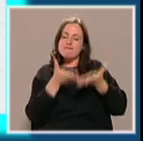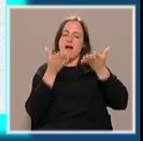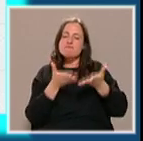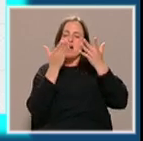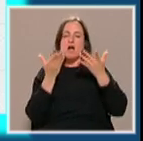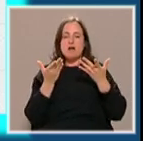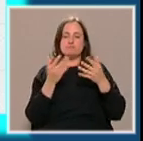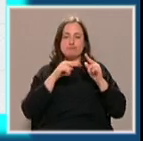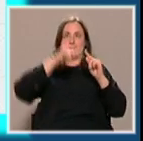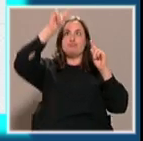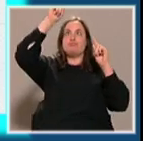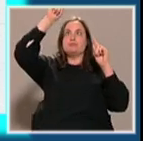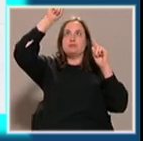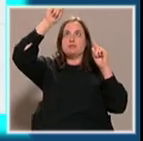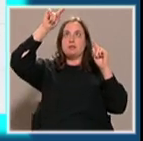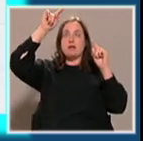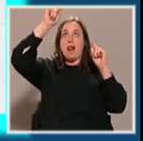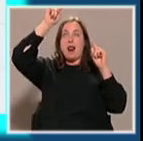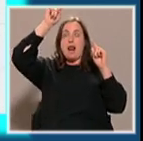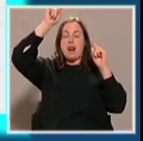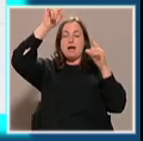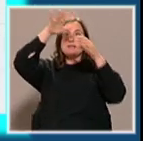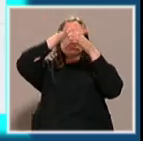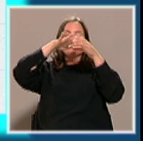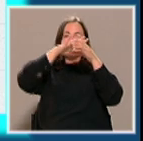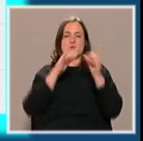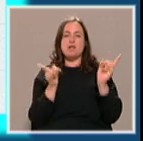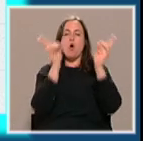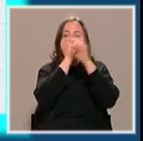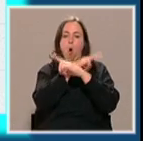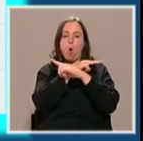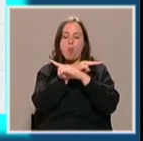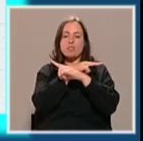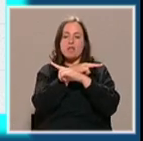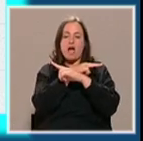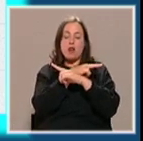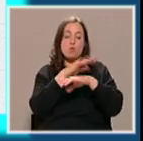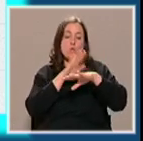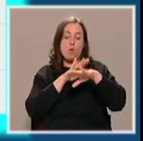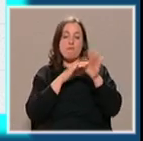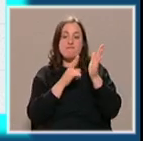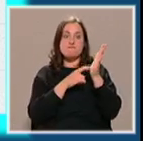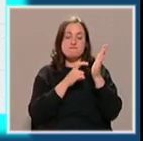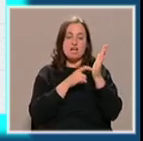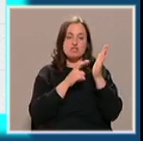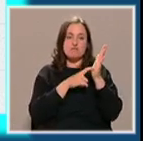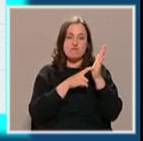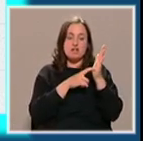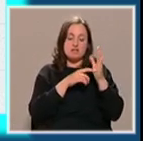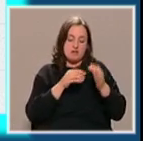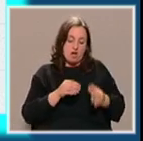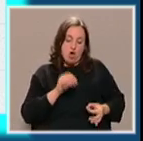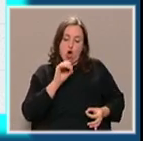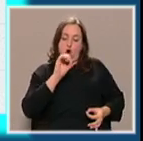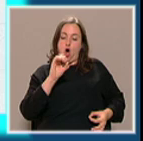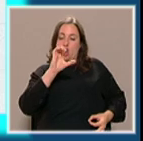assistindo-se a este pico. De referir que nesta situação, contrariamente, como há necessidade de expulsar o oócito